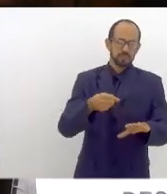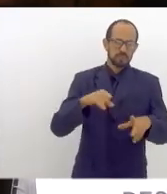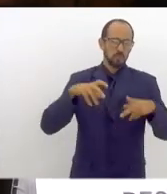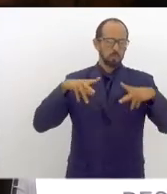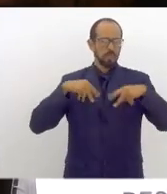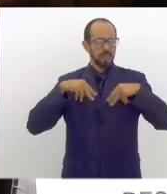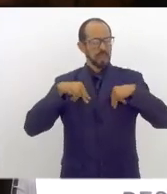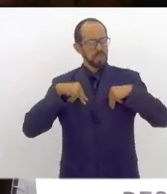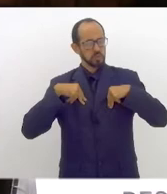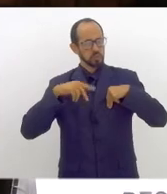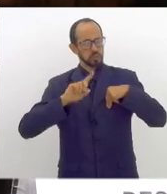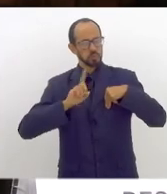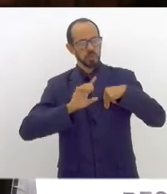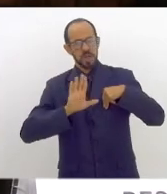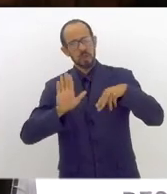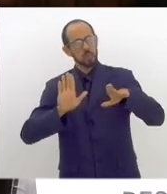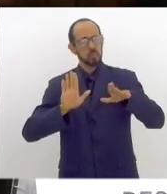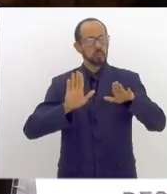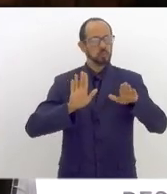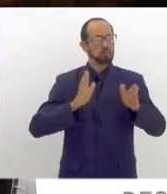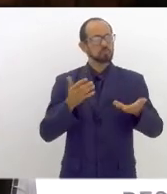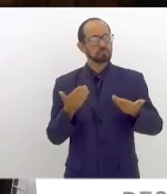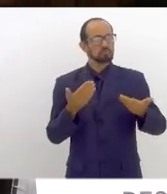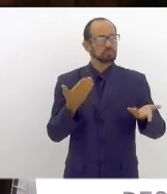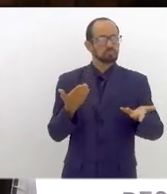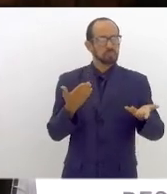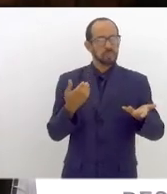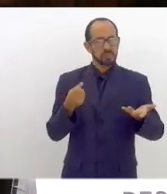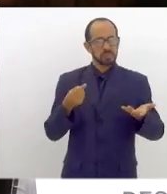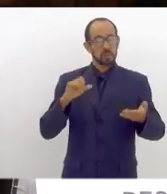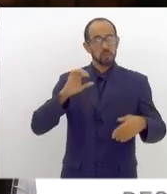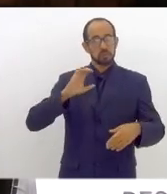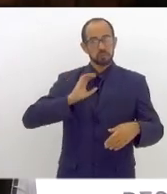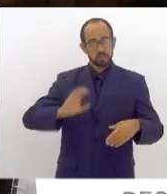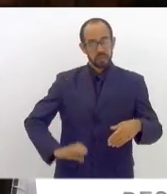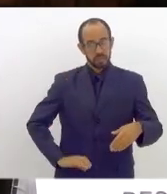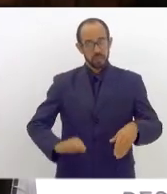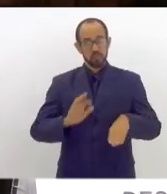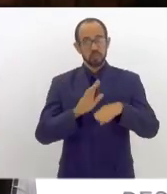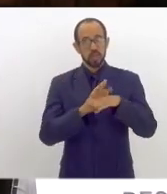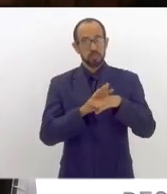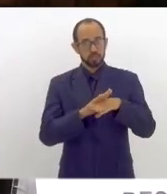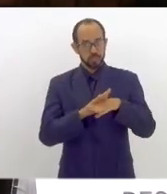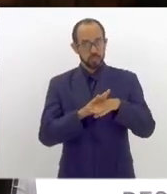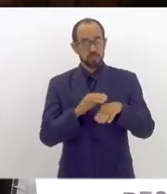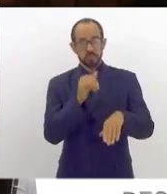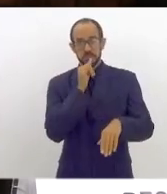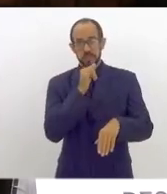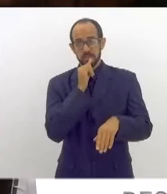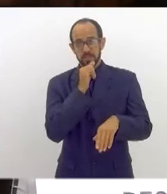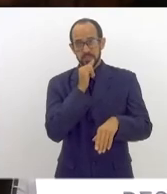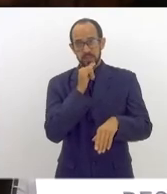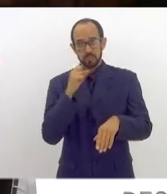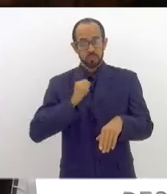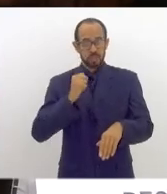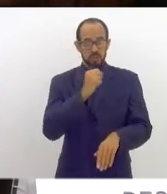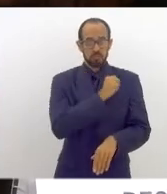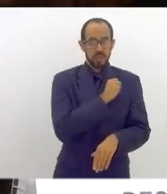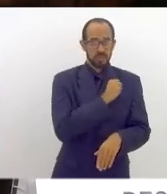não mereço esse eu vou receber o seu cidadão de Caxias por exemplo e Seropédica